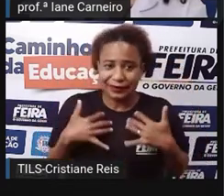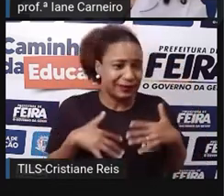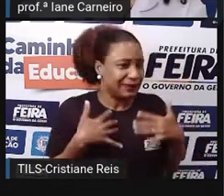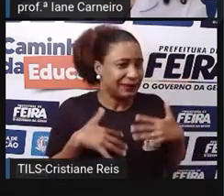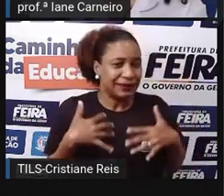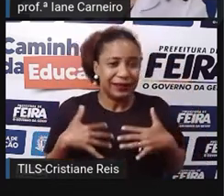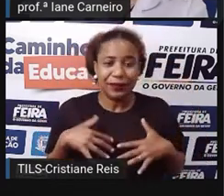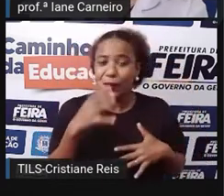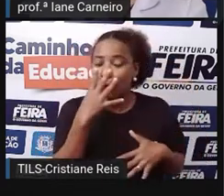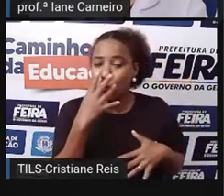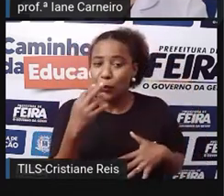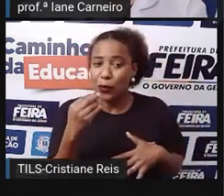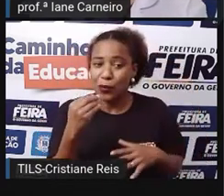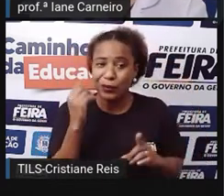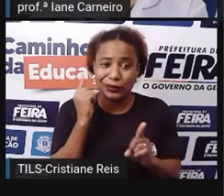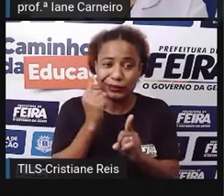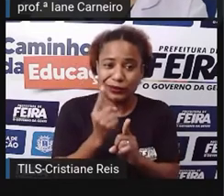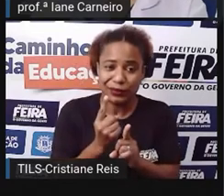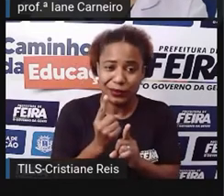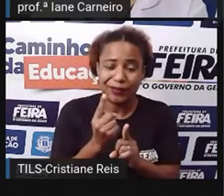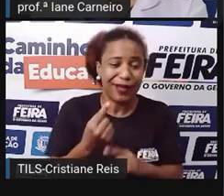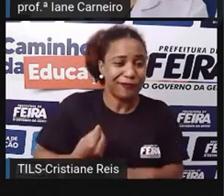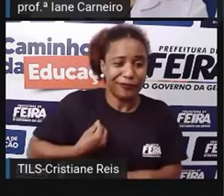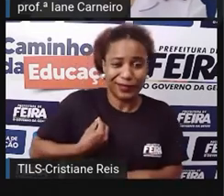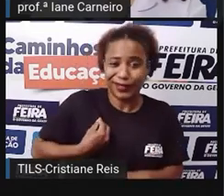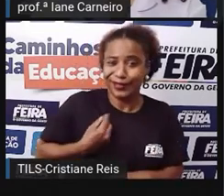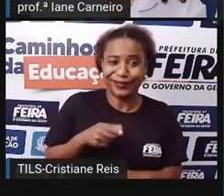encontrar um lobo que não existia.